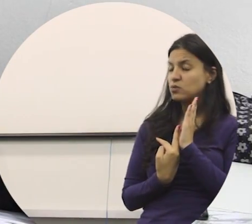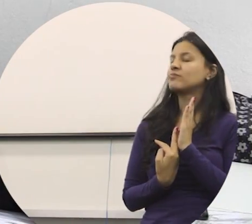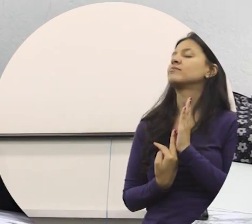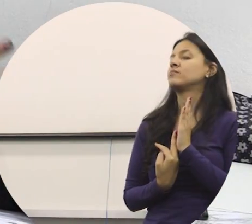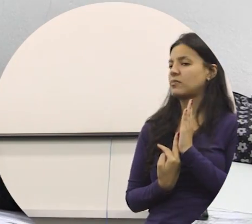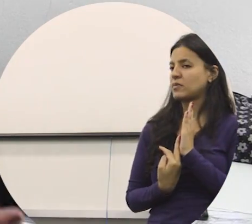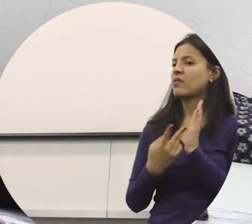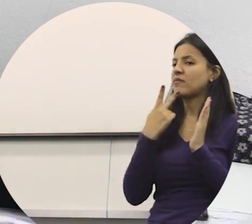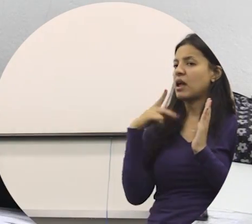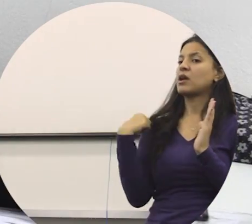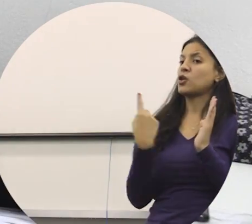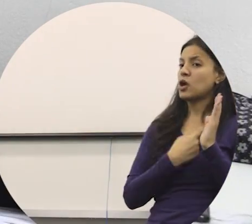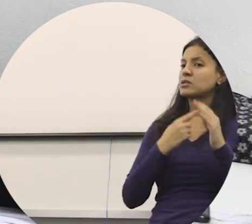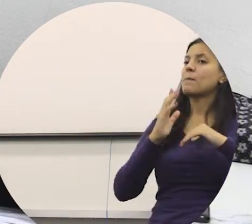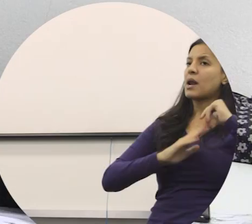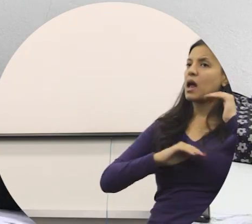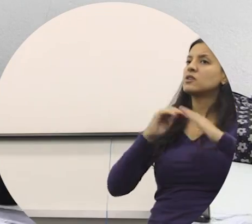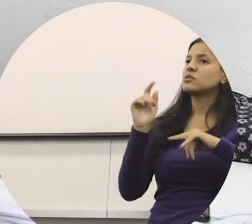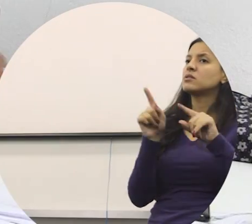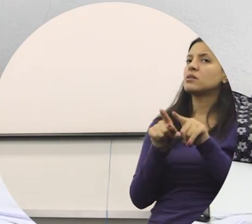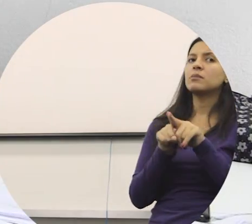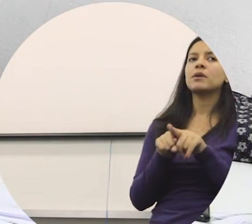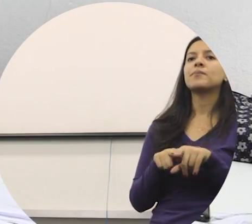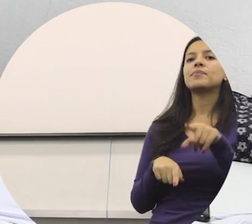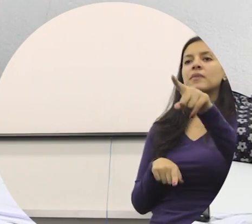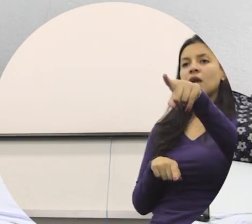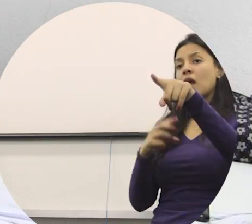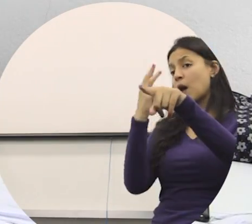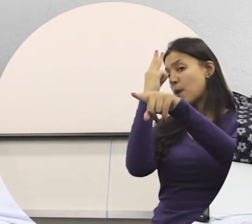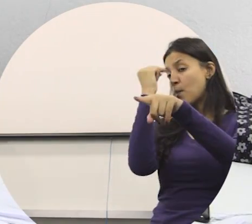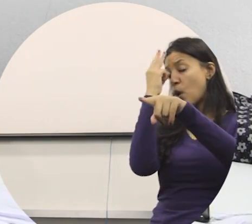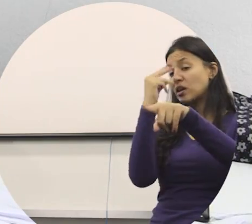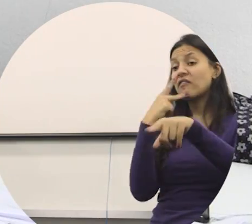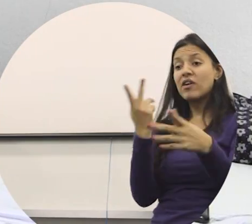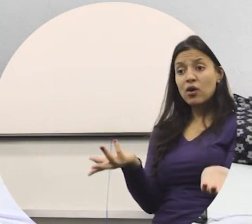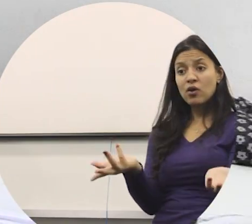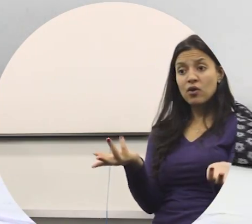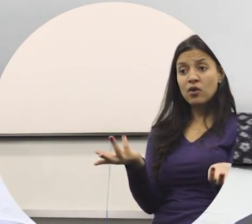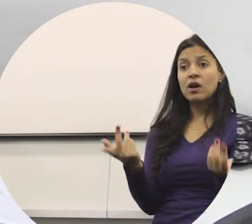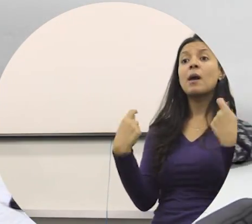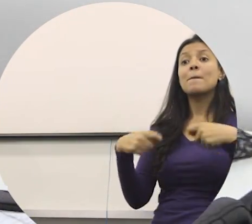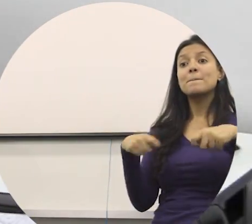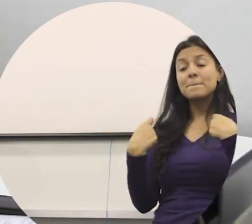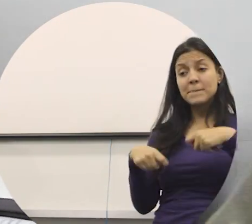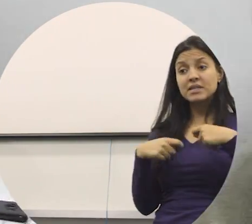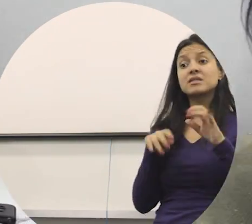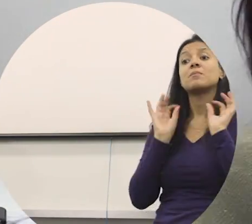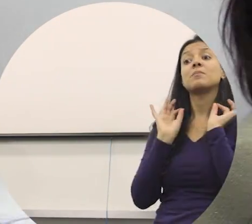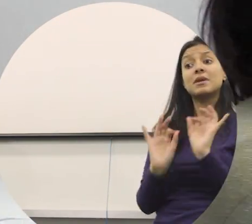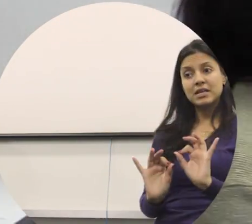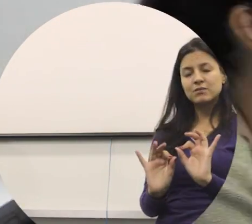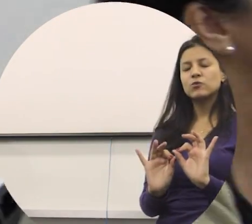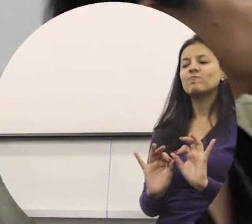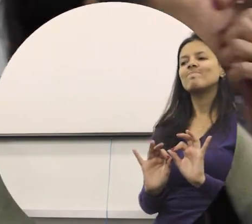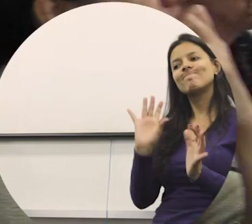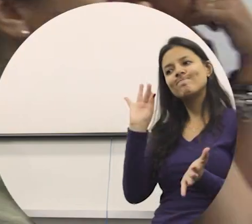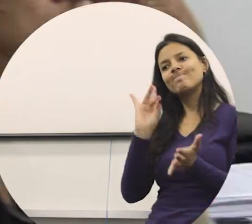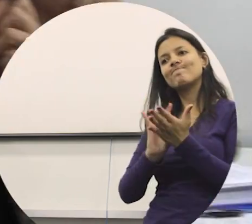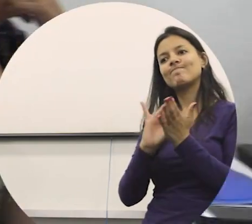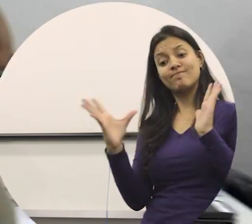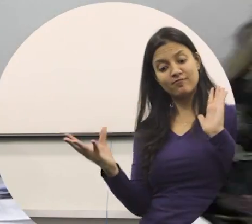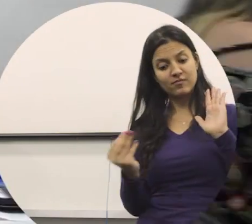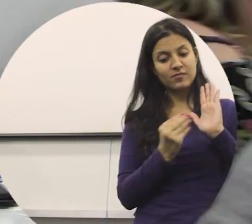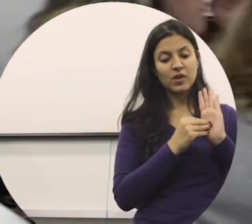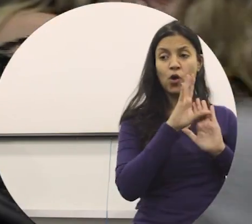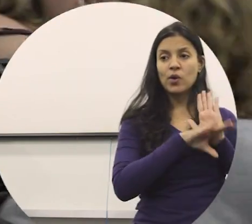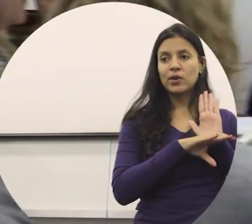indícios da nossa prática também. Foi não, e foi isso que a Mônica falou, isso precisa ser concretizado, porque essa é a oportunidade que a gente está tendo de